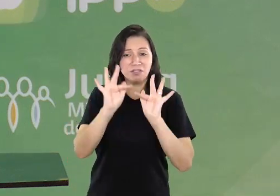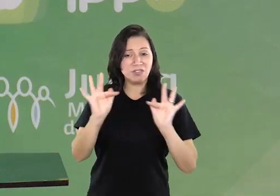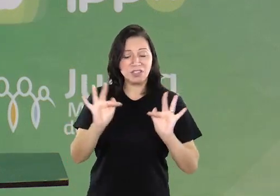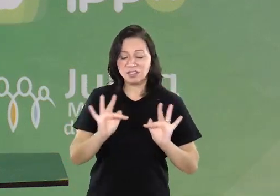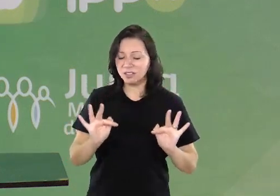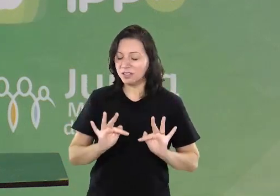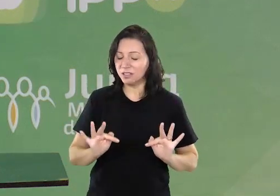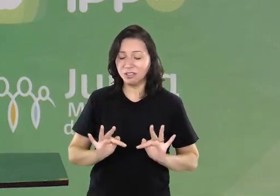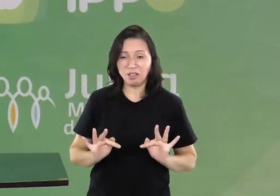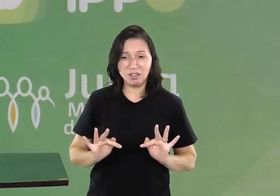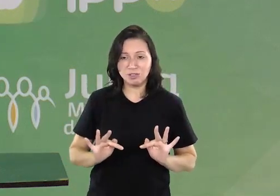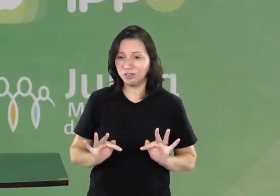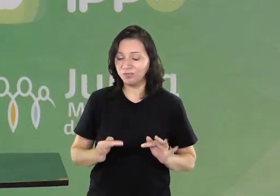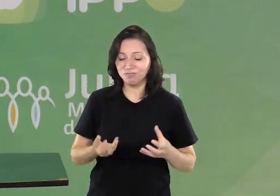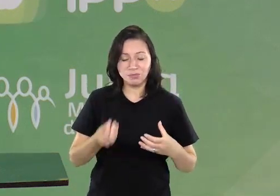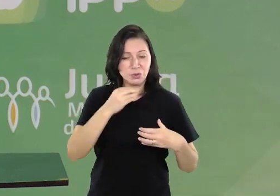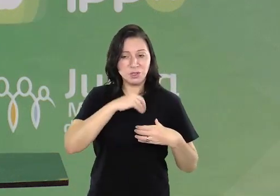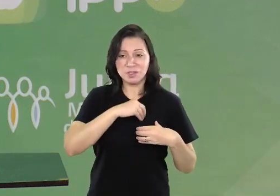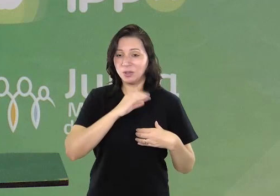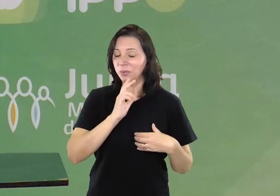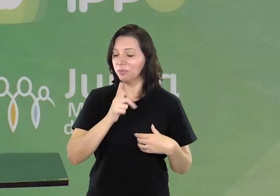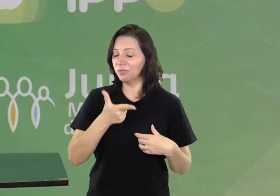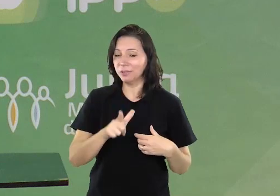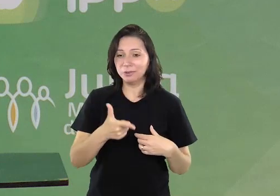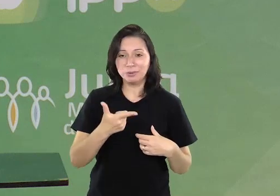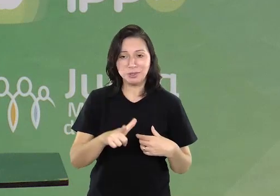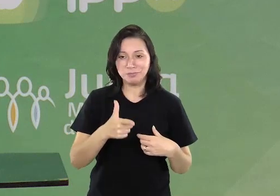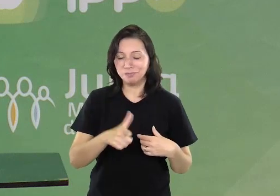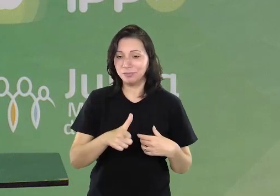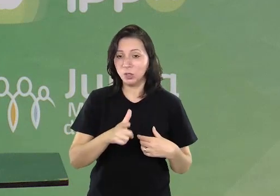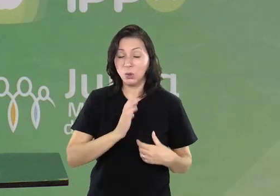vai preencher esse vazio que tem o formato de Deus